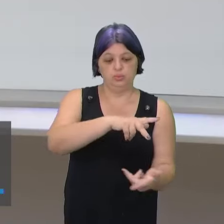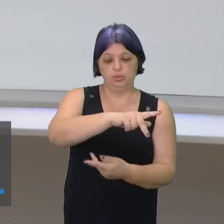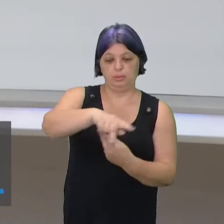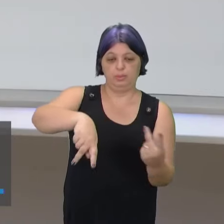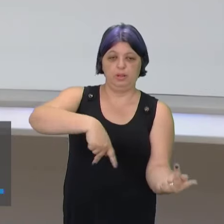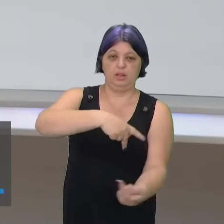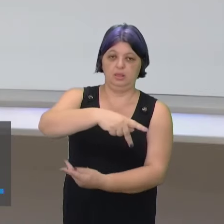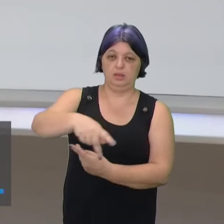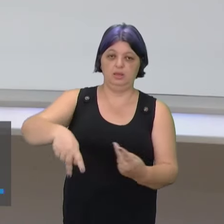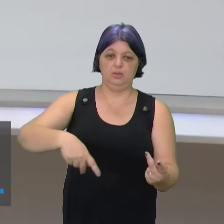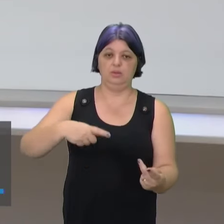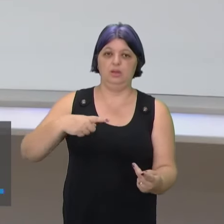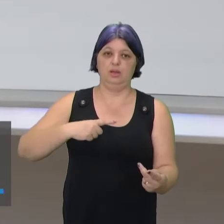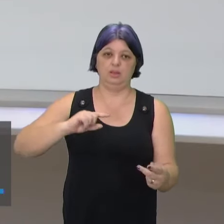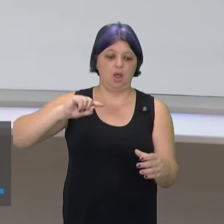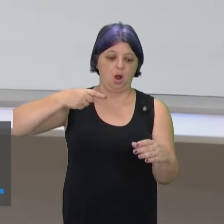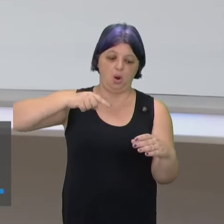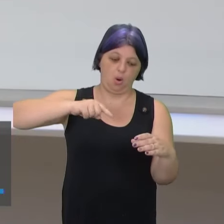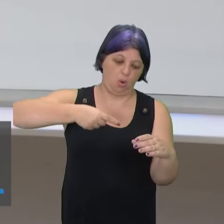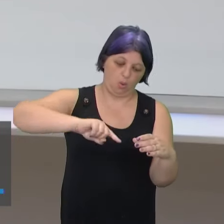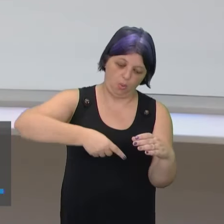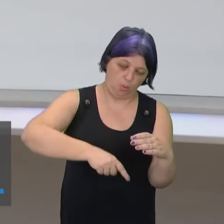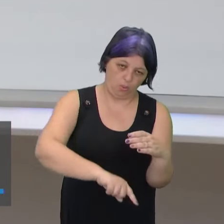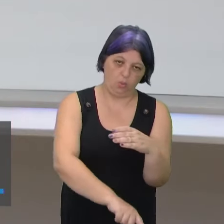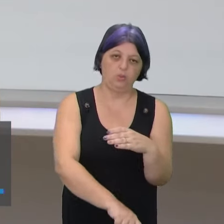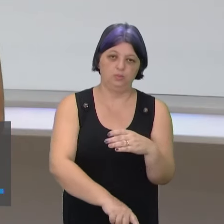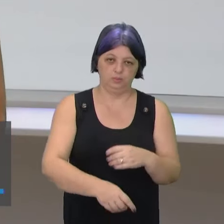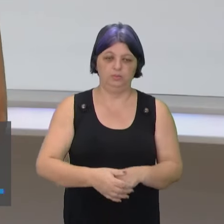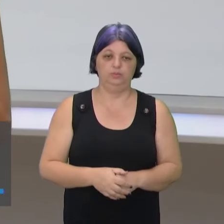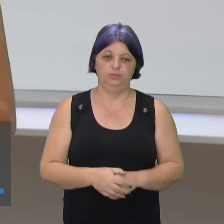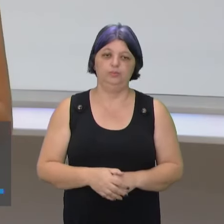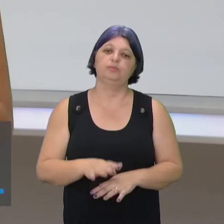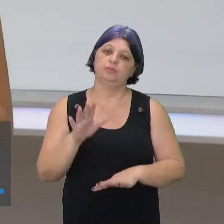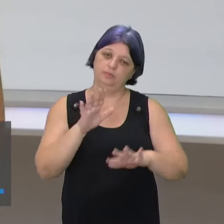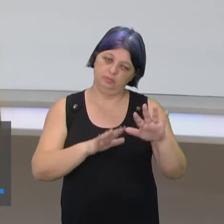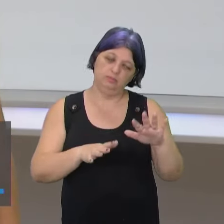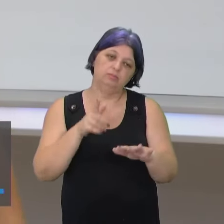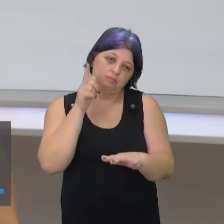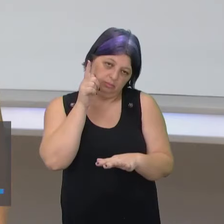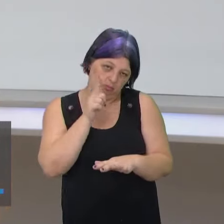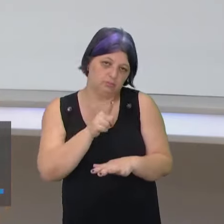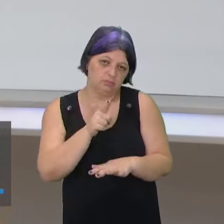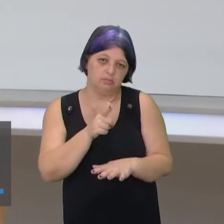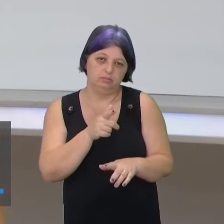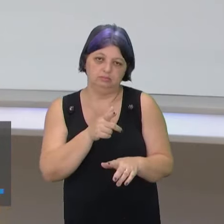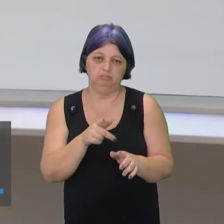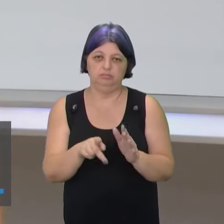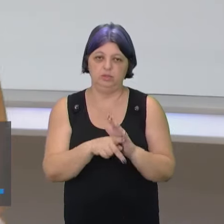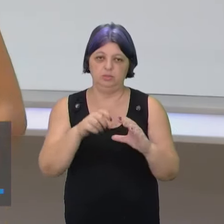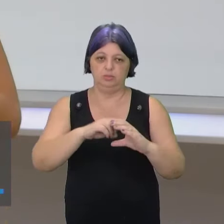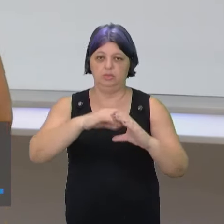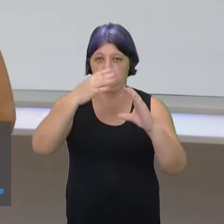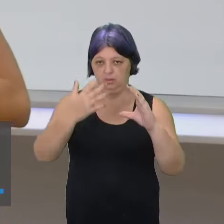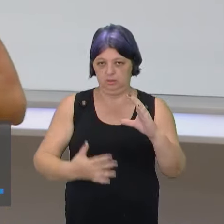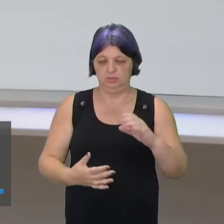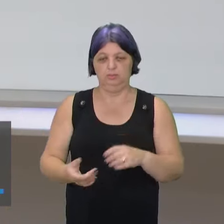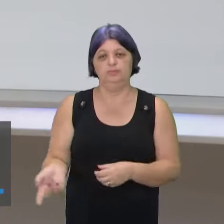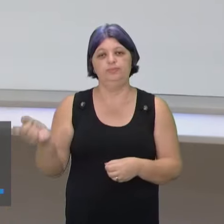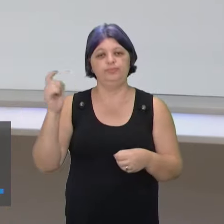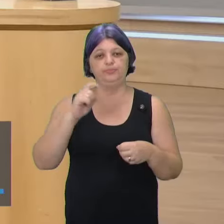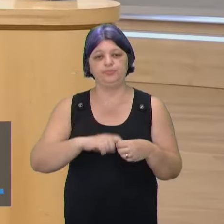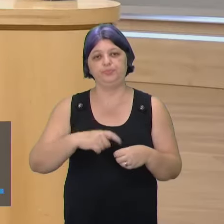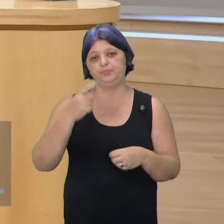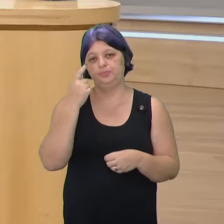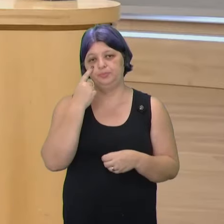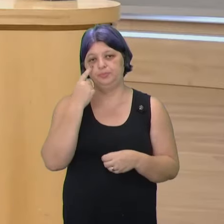que tem lá embaixo, beleza? A gente consegue com algumas dessas características aí do sismógrafo. Voltando aqui para a nossa